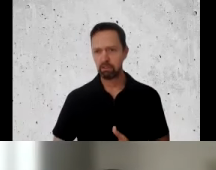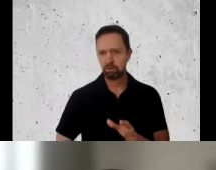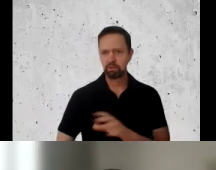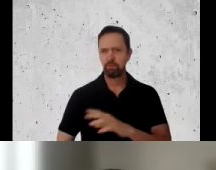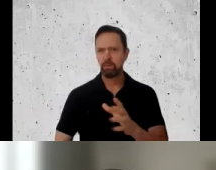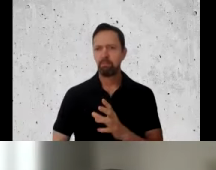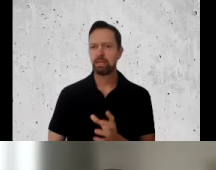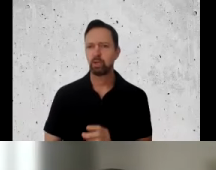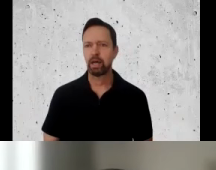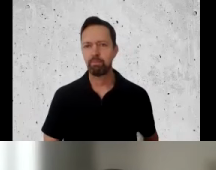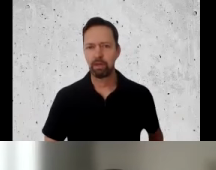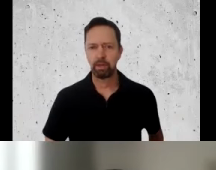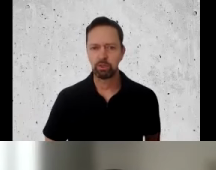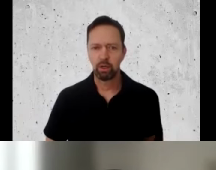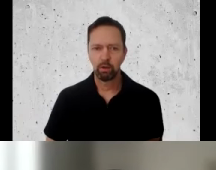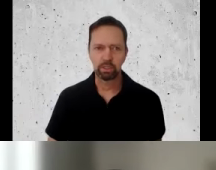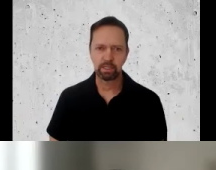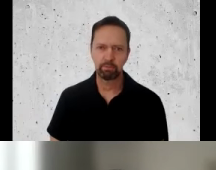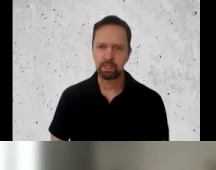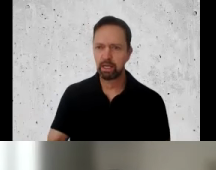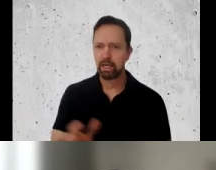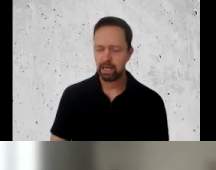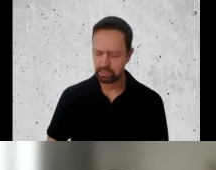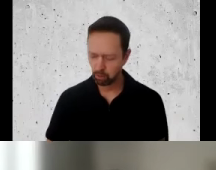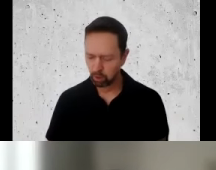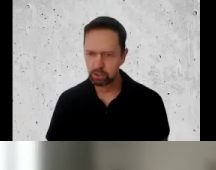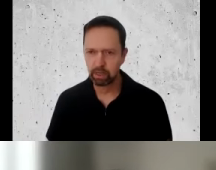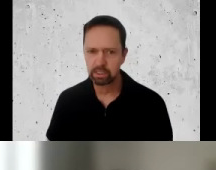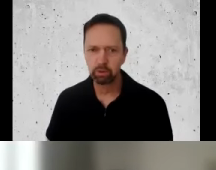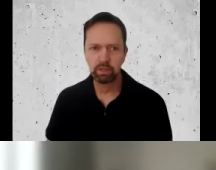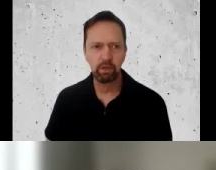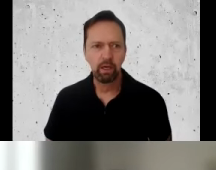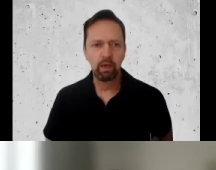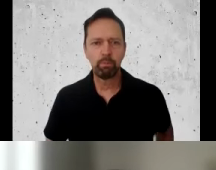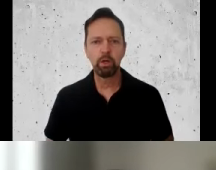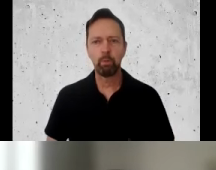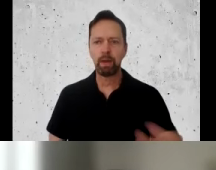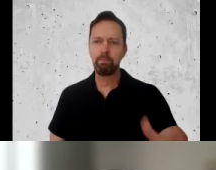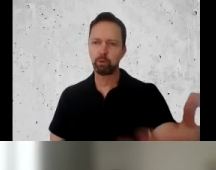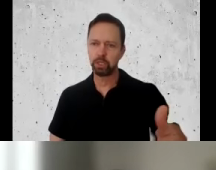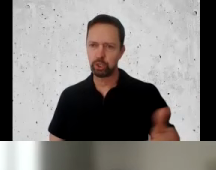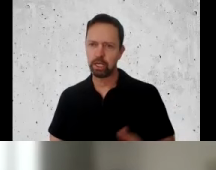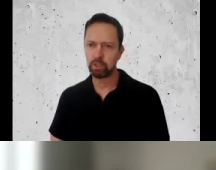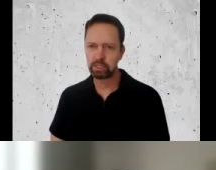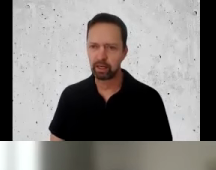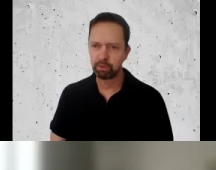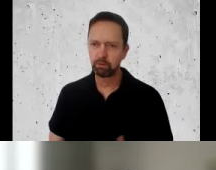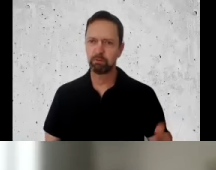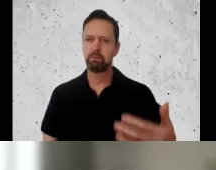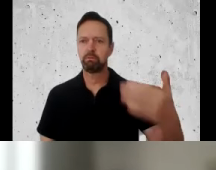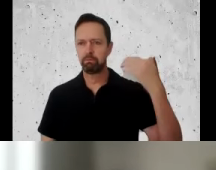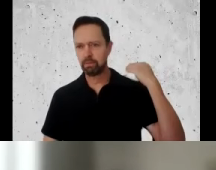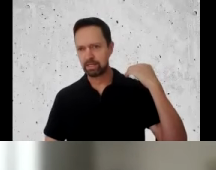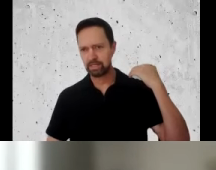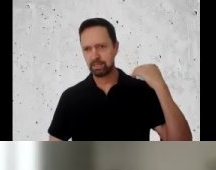certo. Então, deixa eu só mencionar rapidamente os exemplos. Esse é que eu gosto mais. Inclusive, eu punho o paper original desse